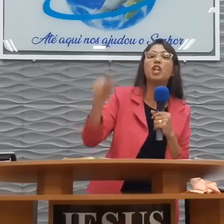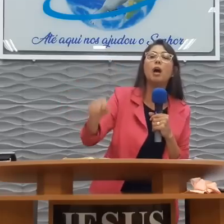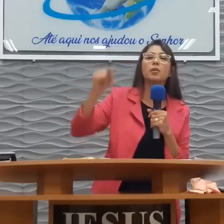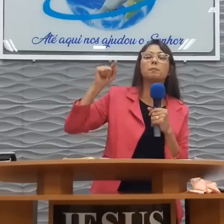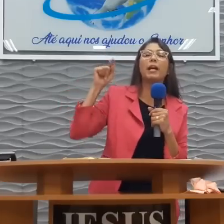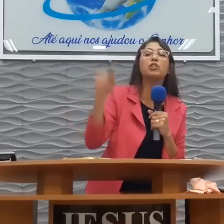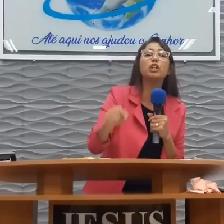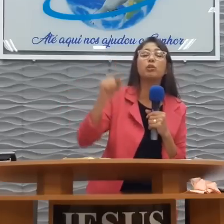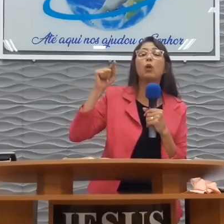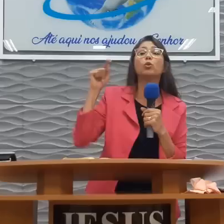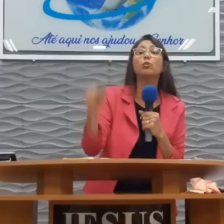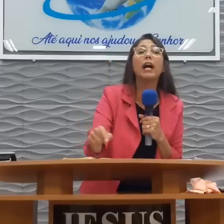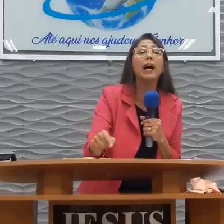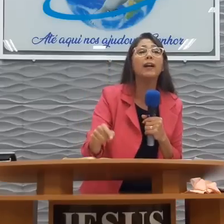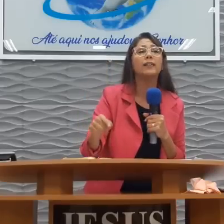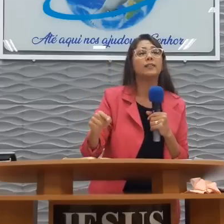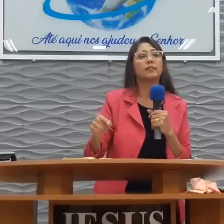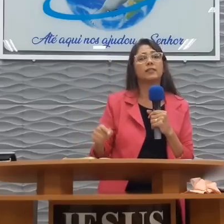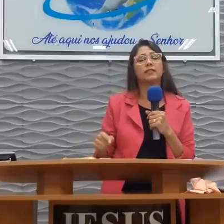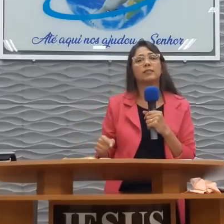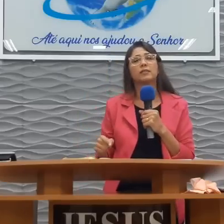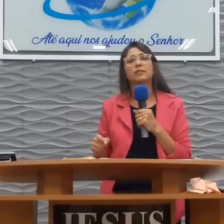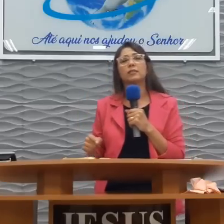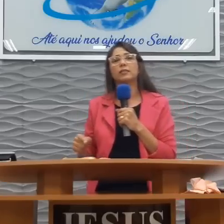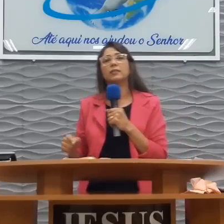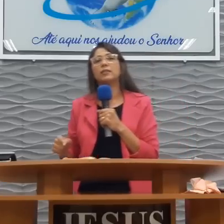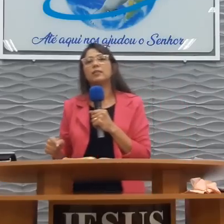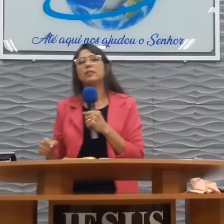temos, deixamos perdido em algum lugar.